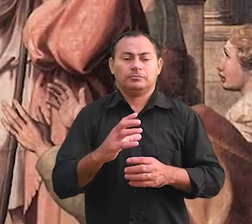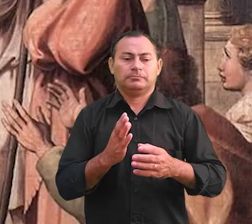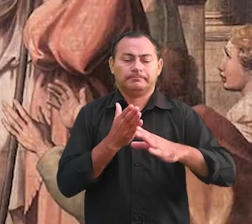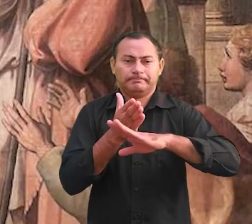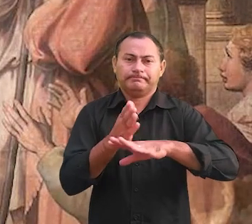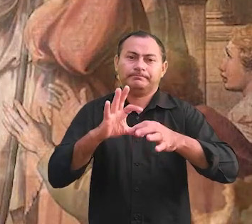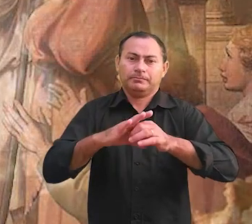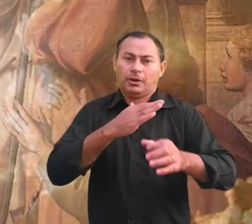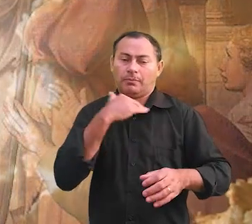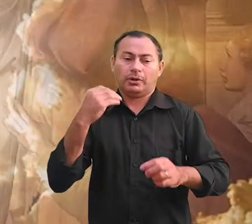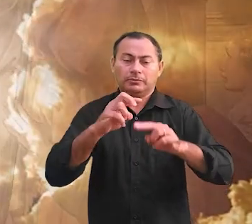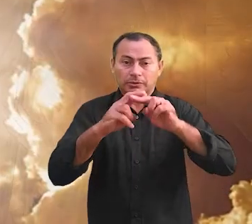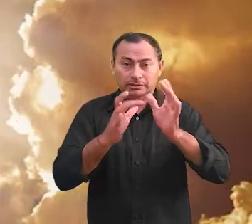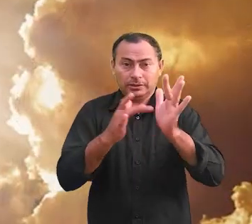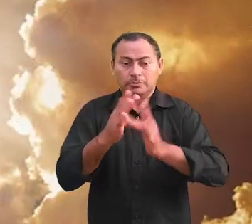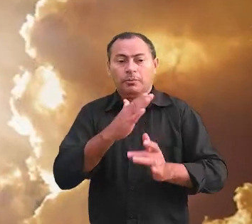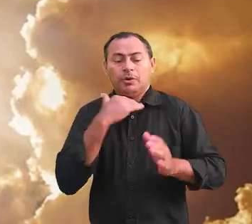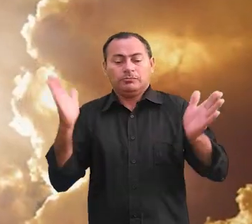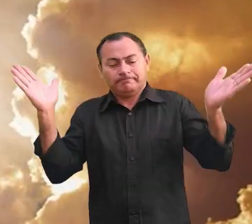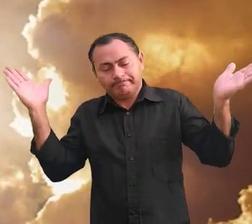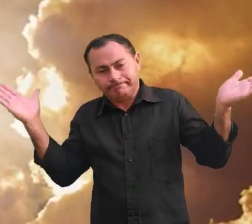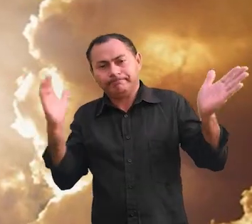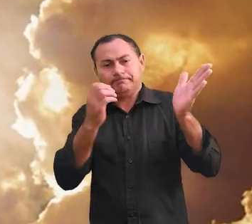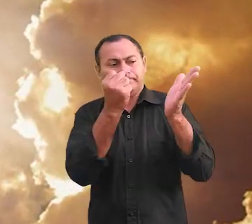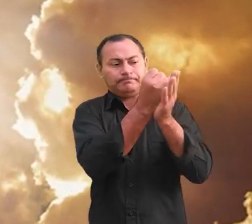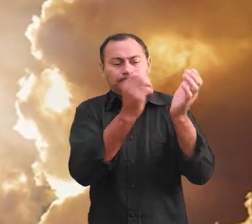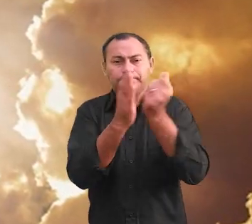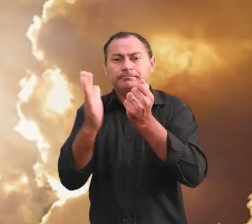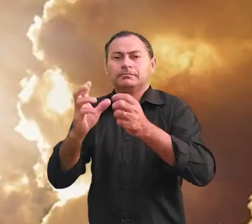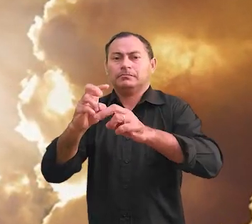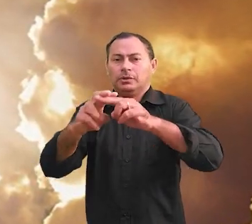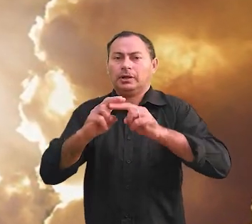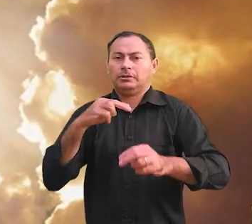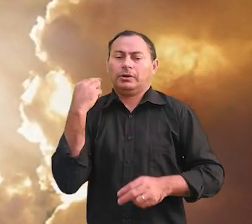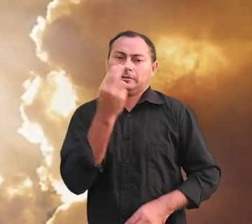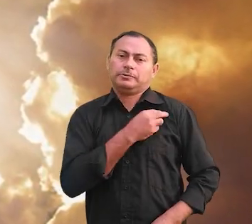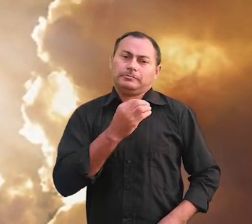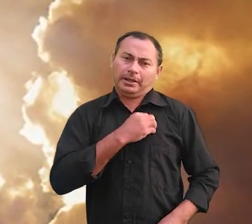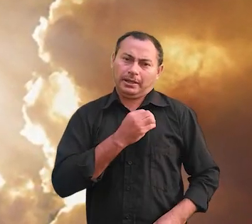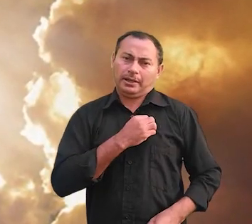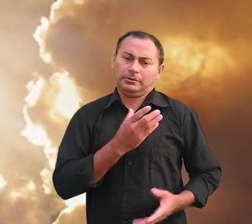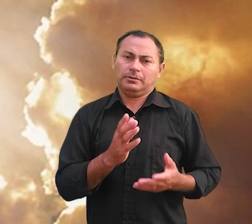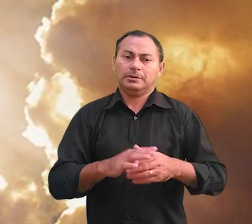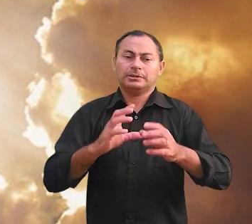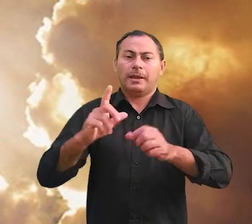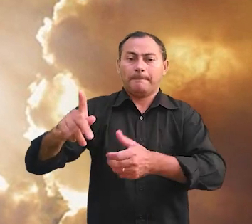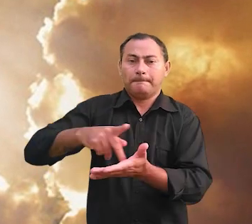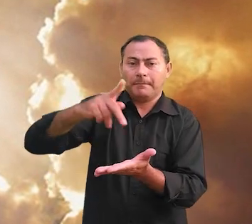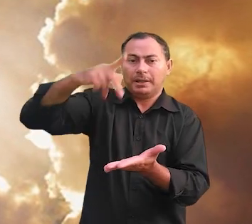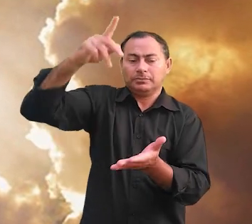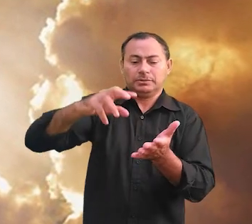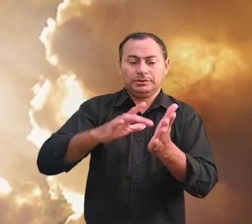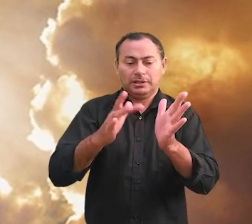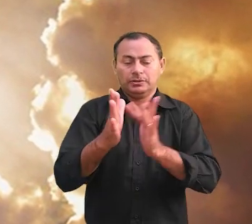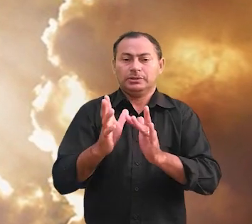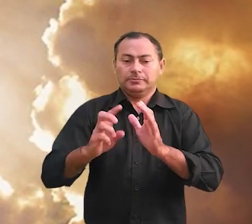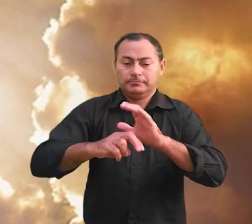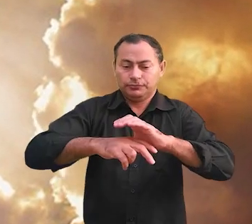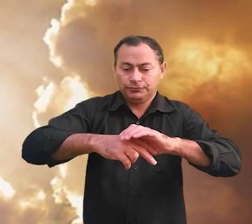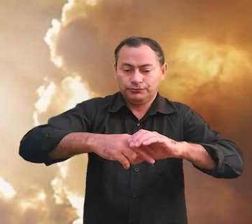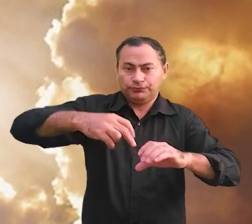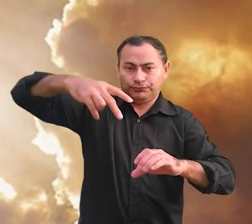do seu advento foi por isso que ele morreu na cruz por nossos pecados sabe isso é Páscoa ele